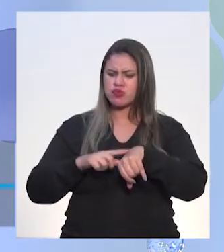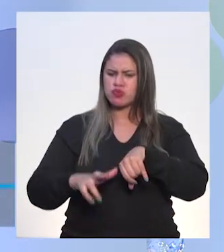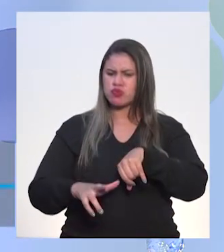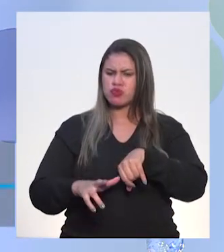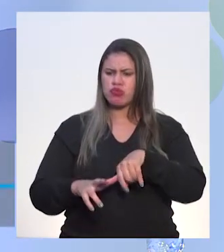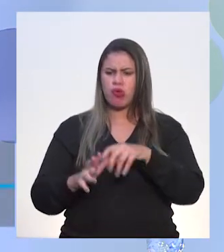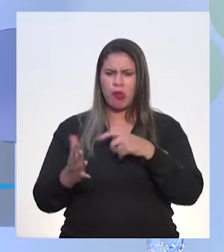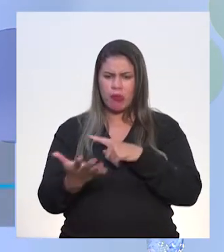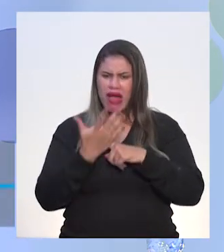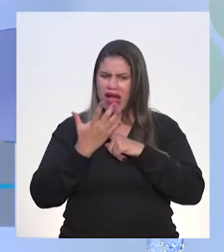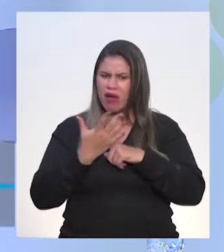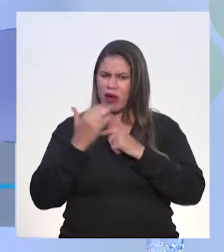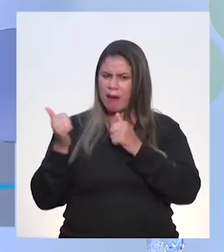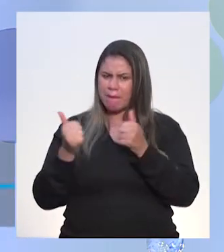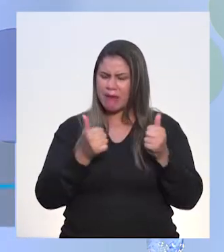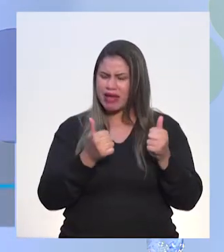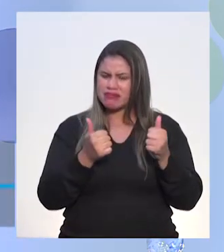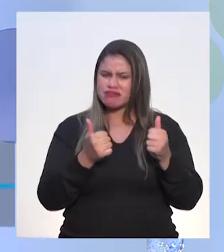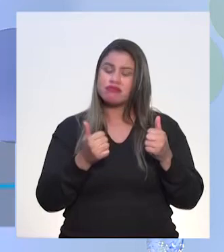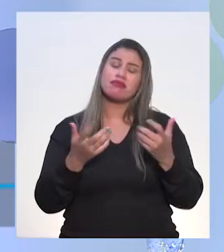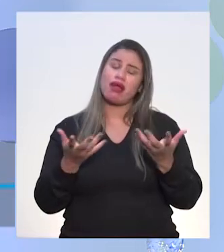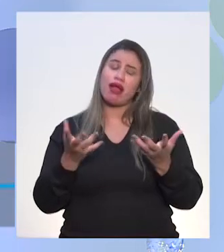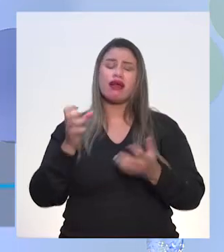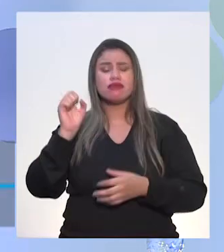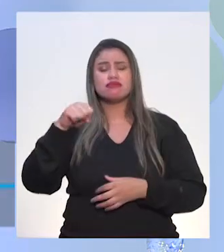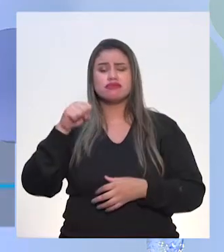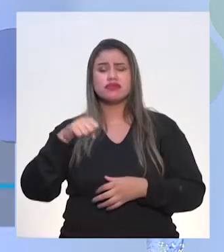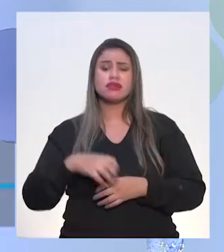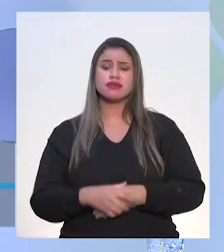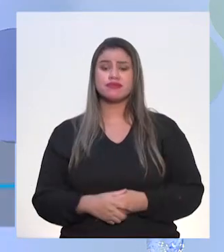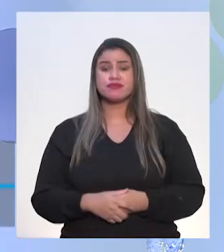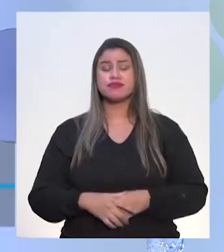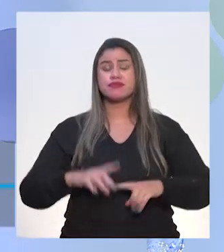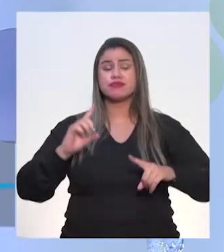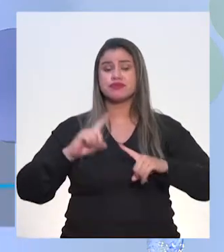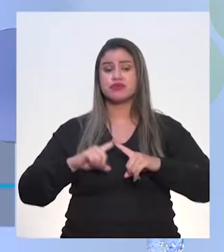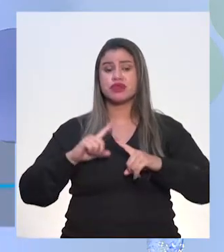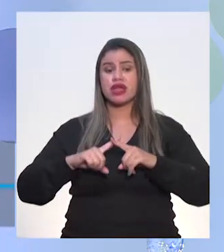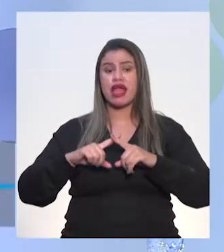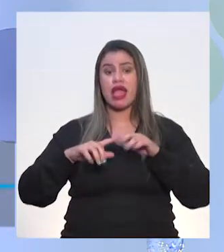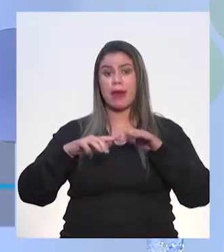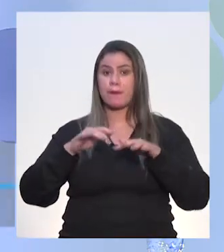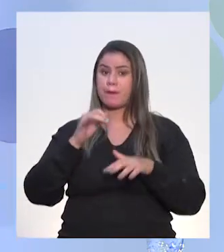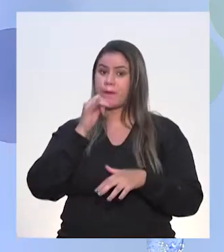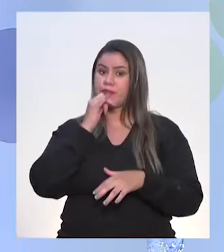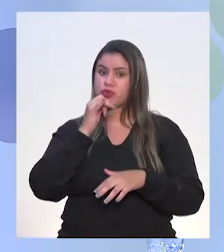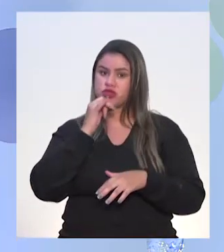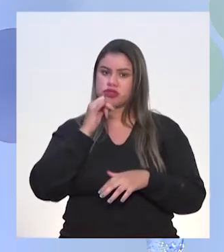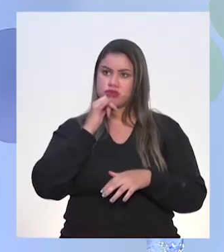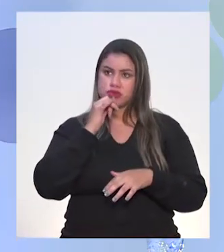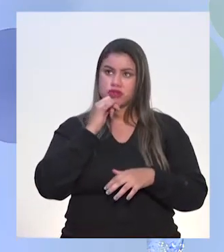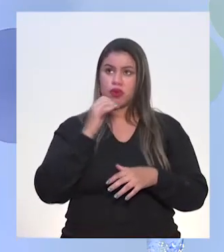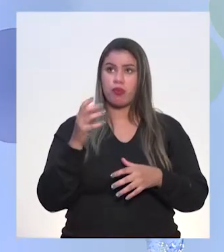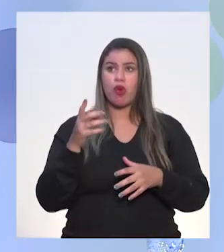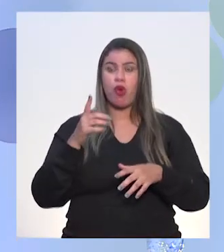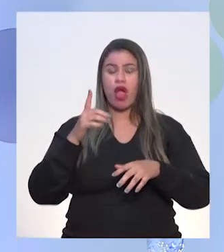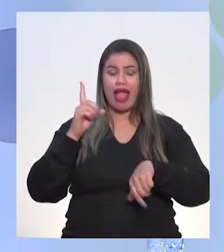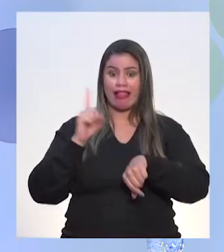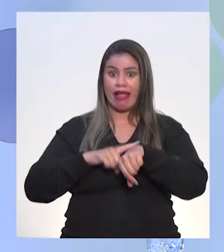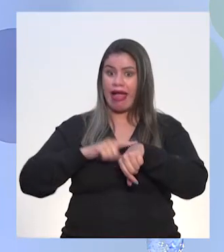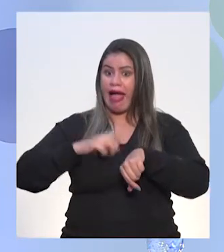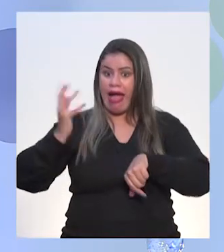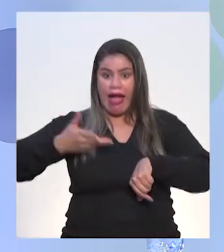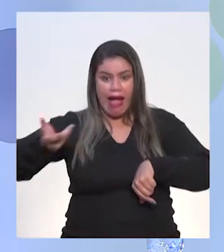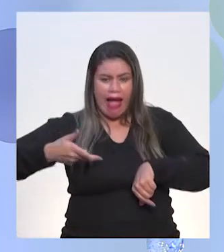todas as respostas Normalmente sim né Eu costumo dizer que o tempo impede que as coisas sejam dadas tudo de uma